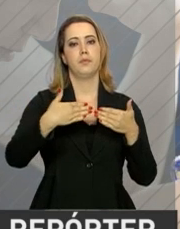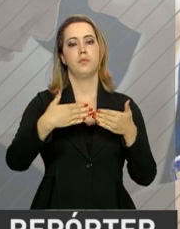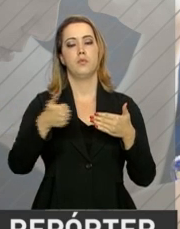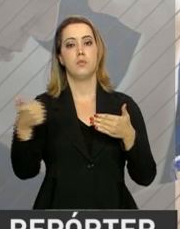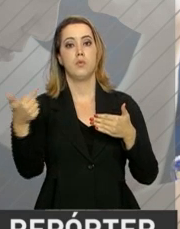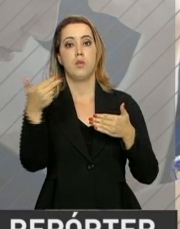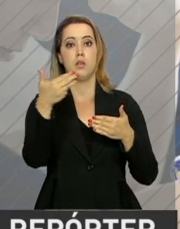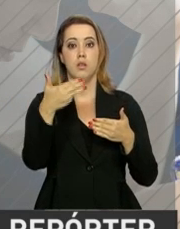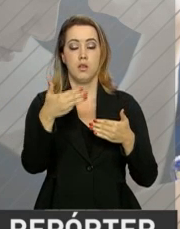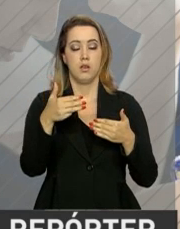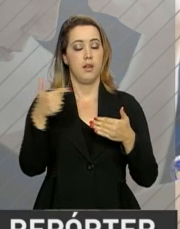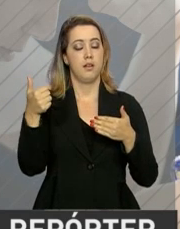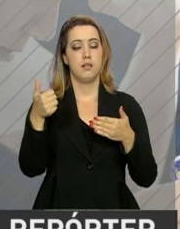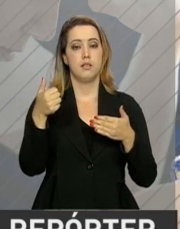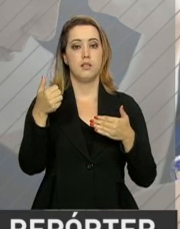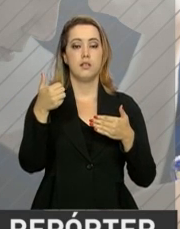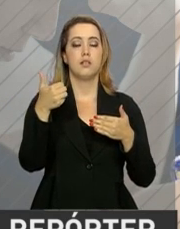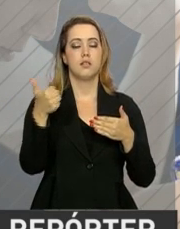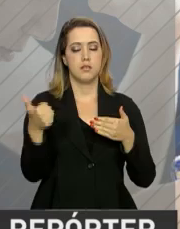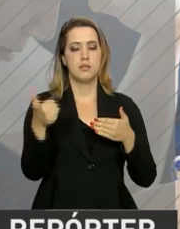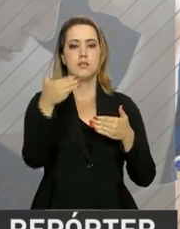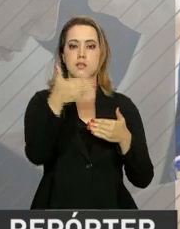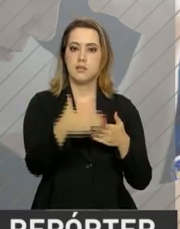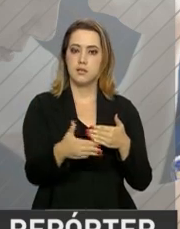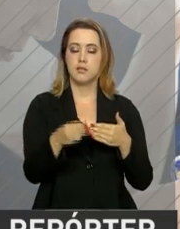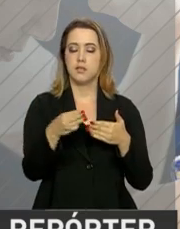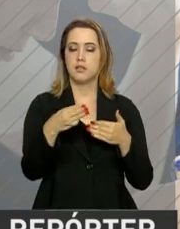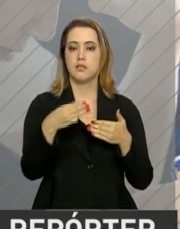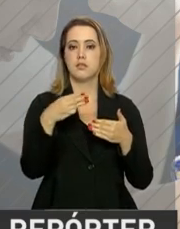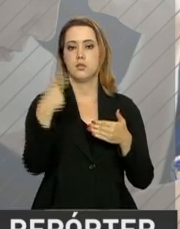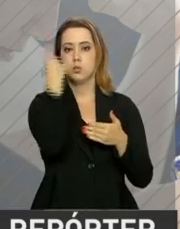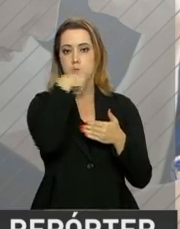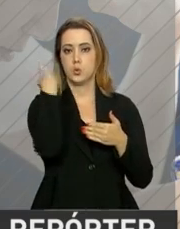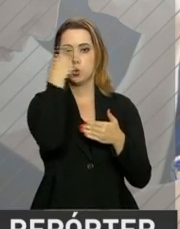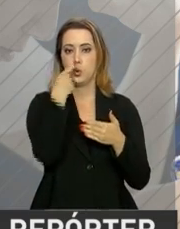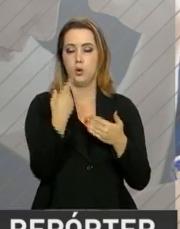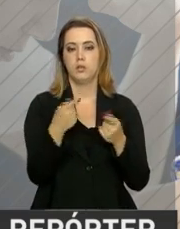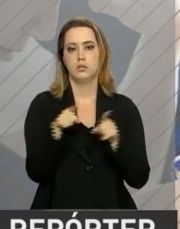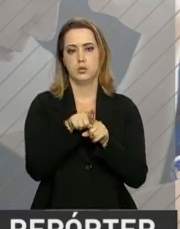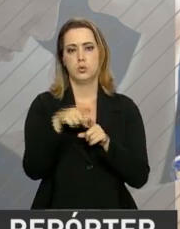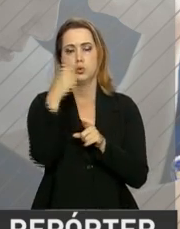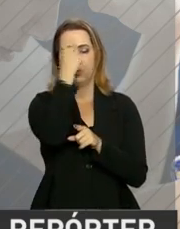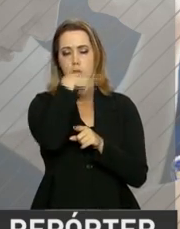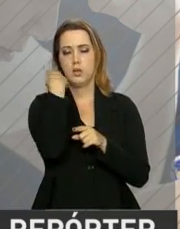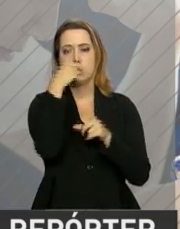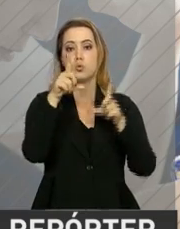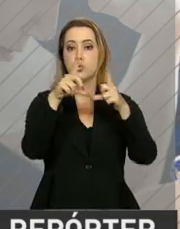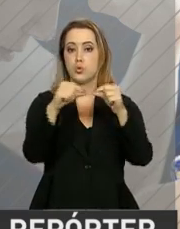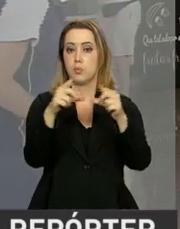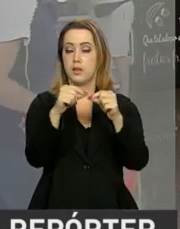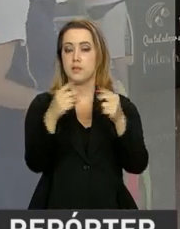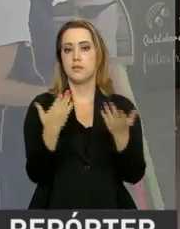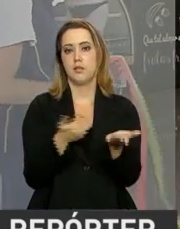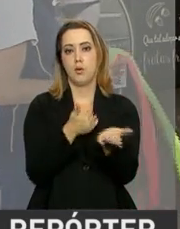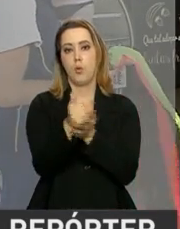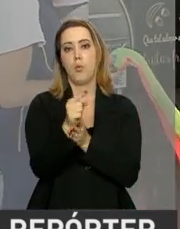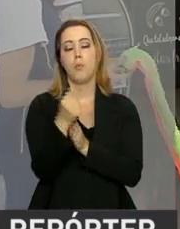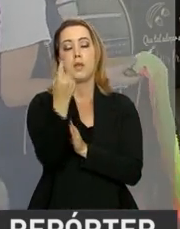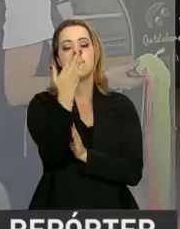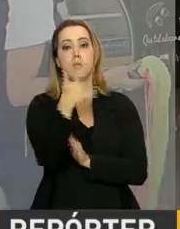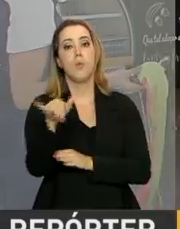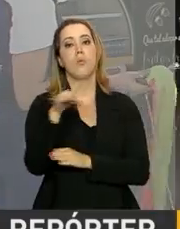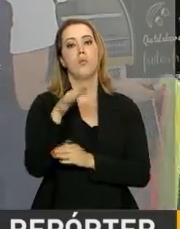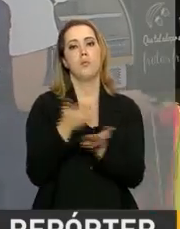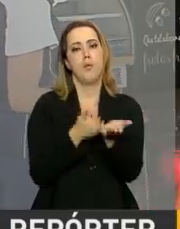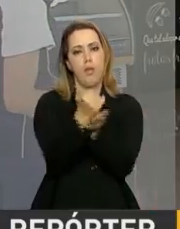13h horário oficial de brasília as provas terão início a uma e meia da tarde é importante ter uma boa